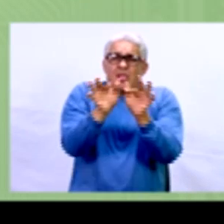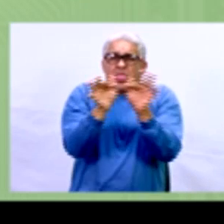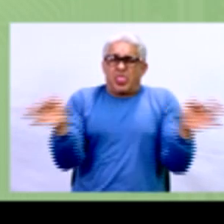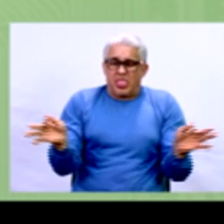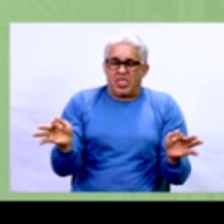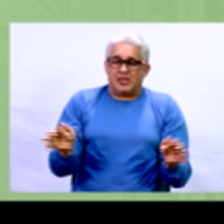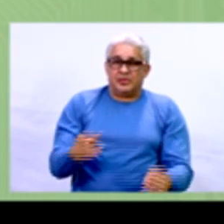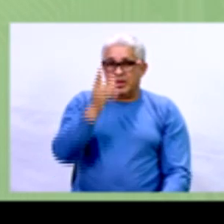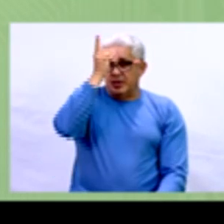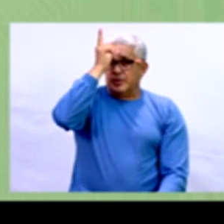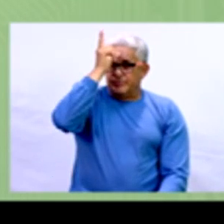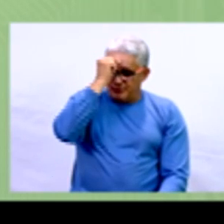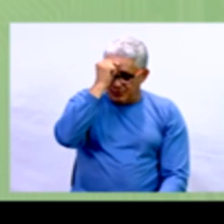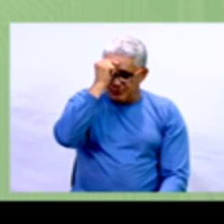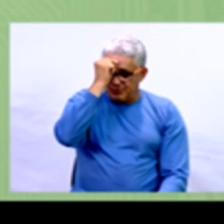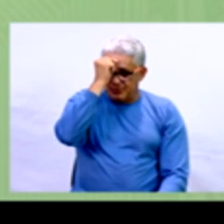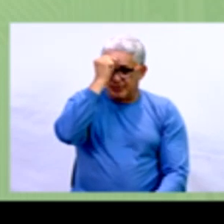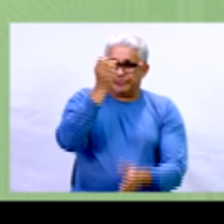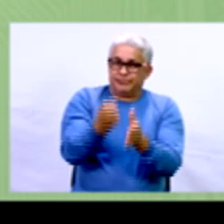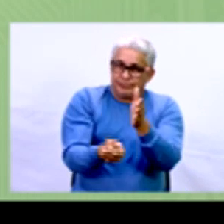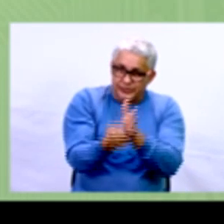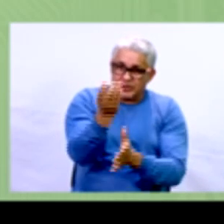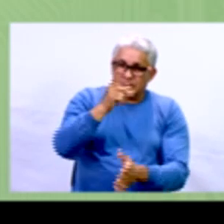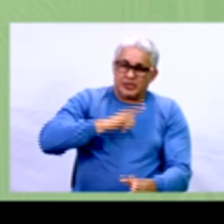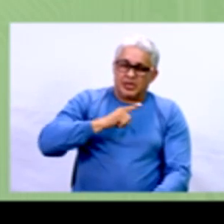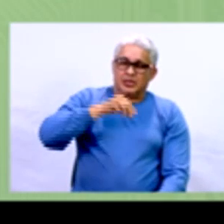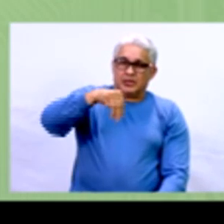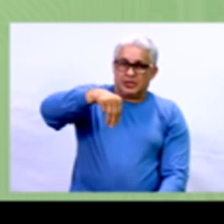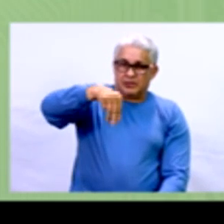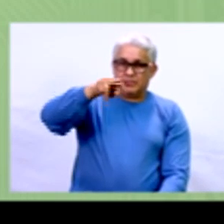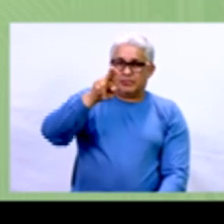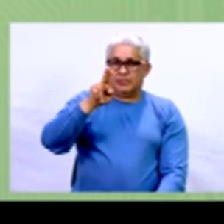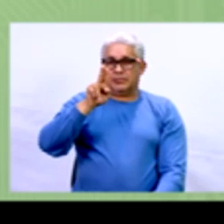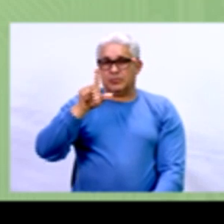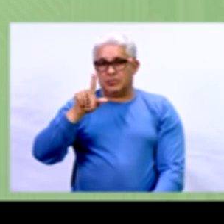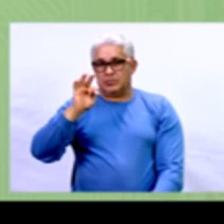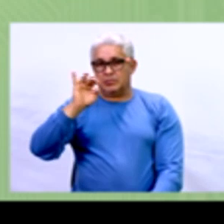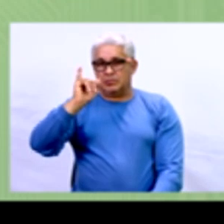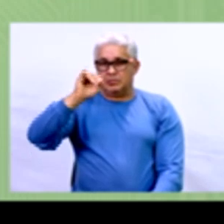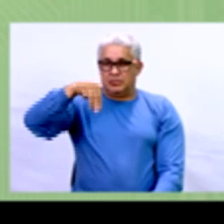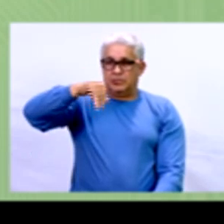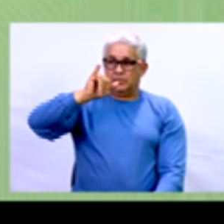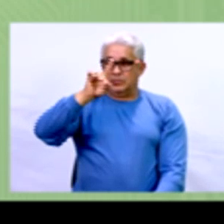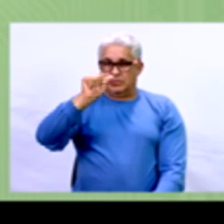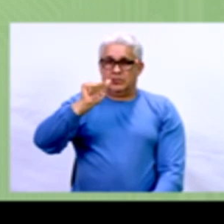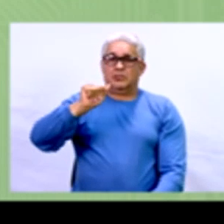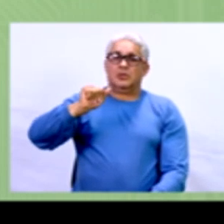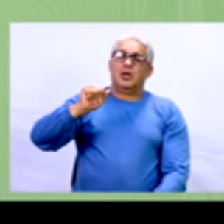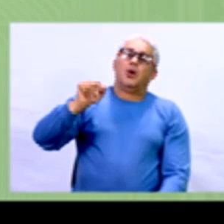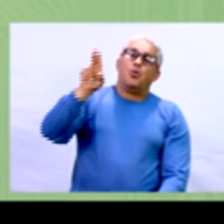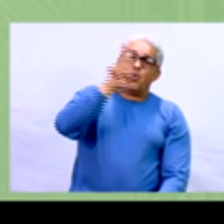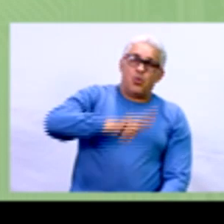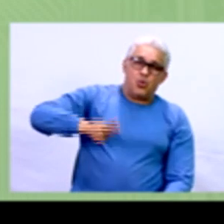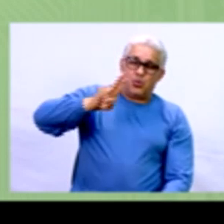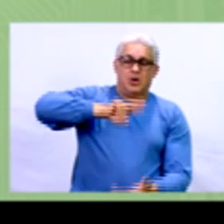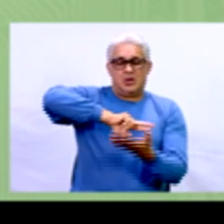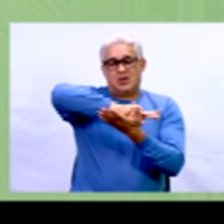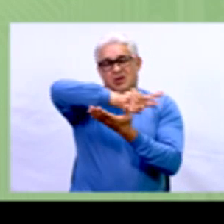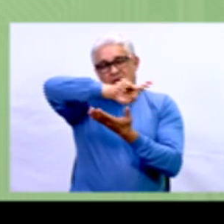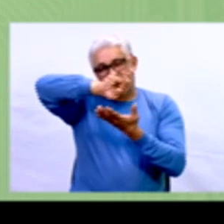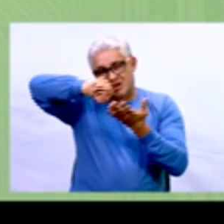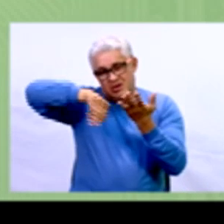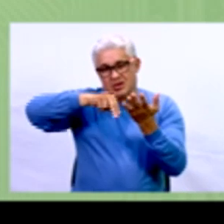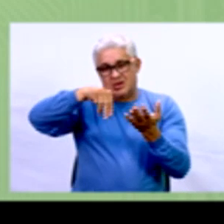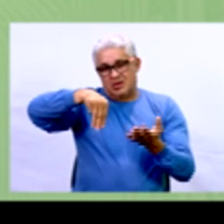a evolução e agora nós temos a multimídia, que é o uso de várias mídias. Nós vamos trabalhar agora, mostrar para